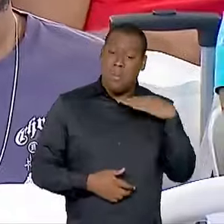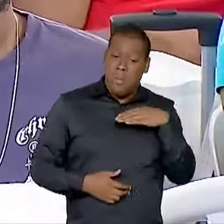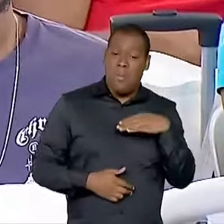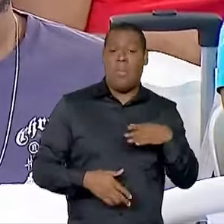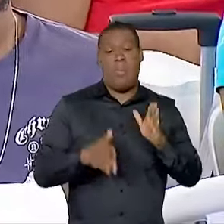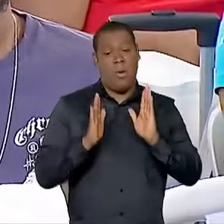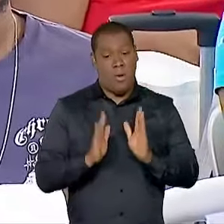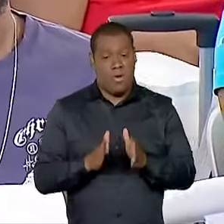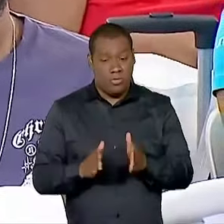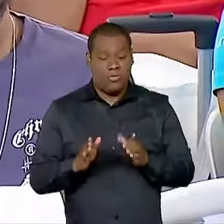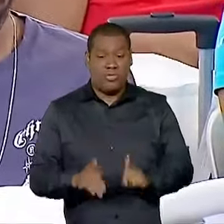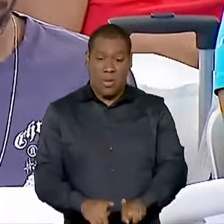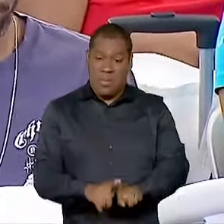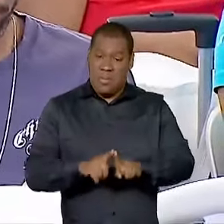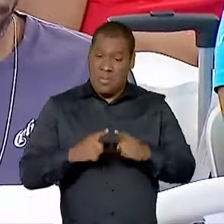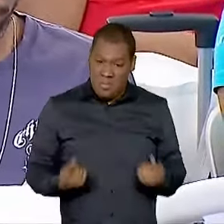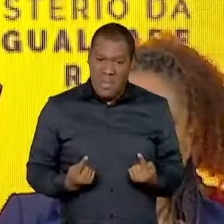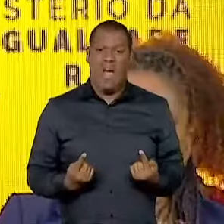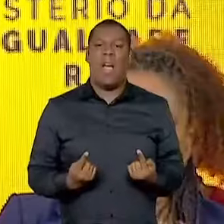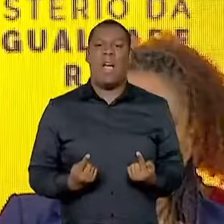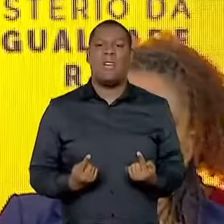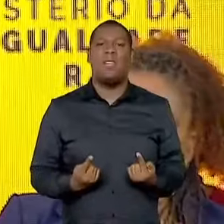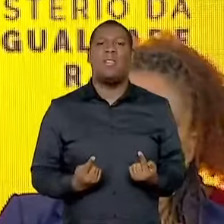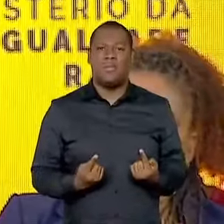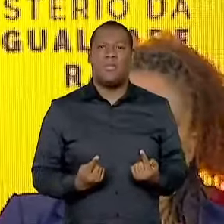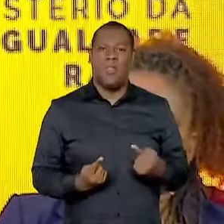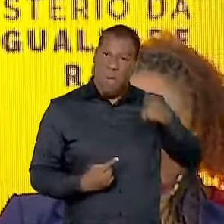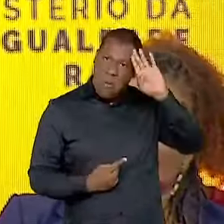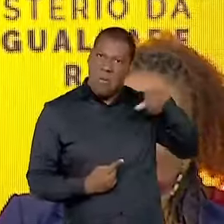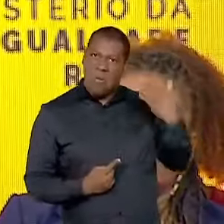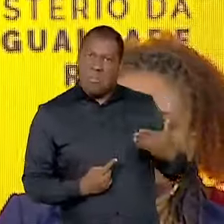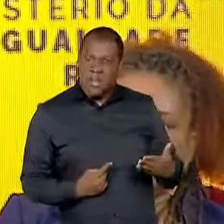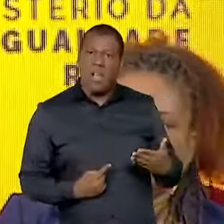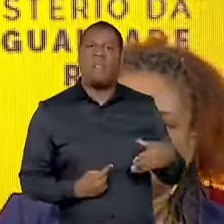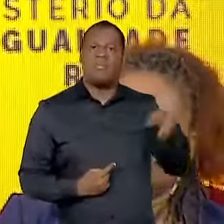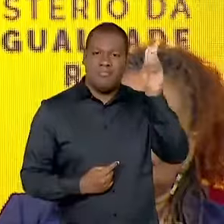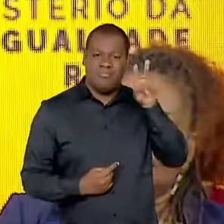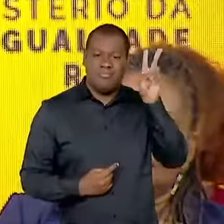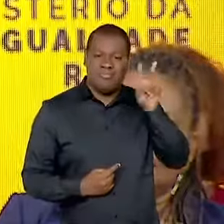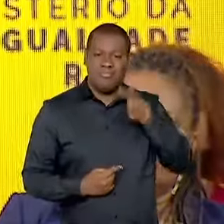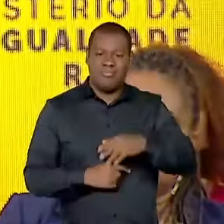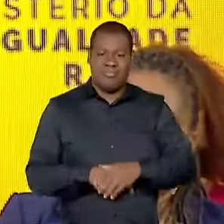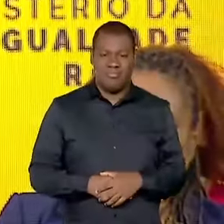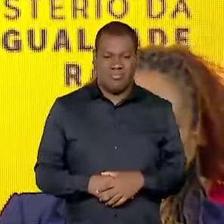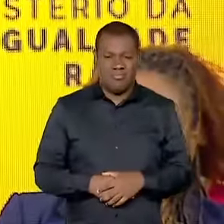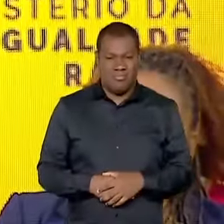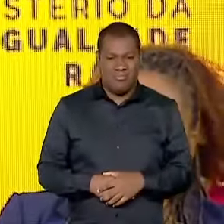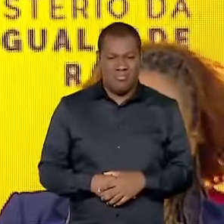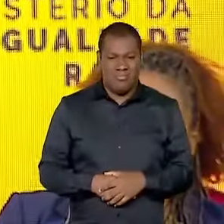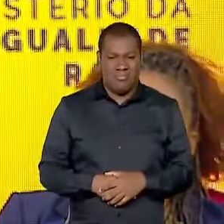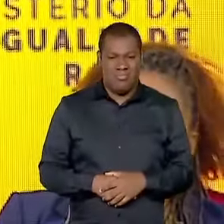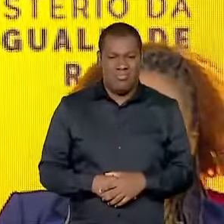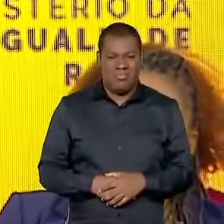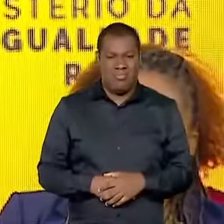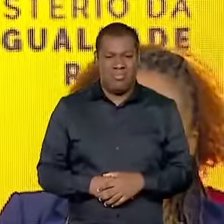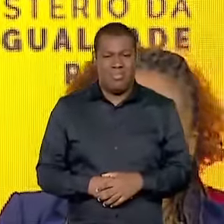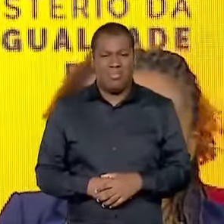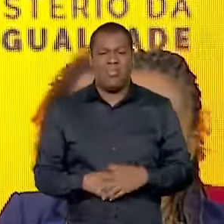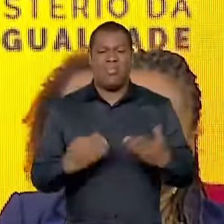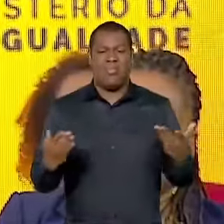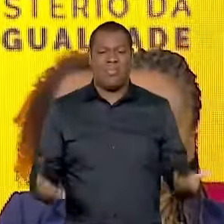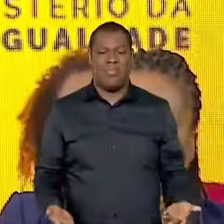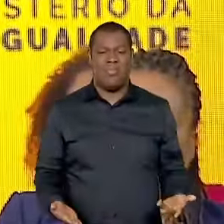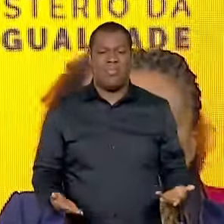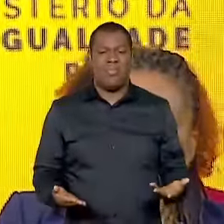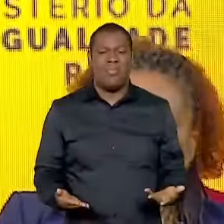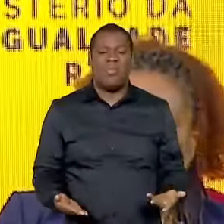porque tiveram suas vidas interrompidas, mas estão aqui, numa presença espiritual, trazendo e